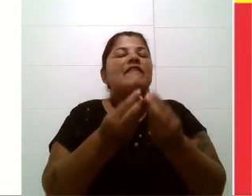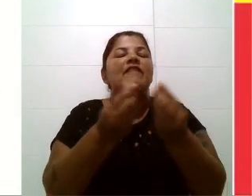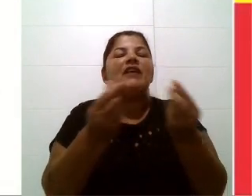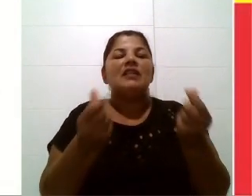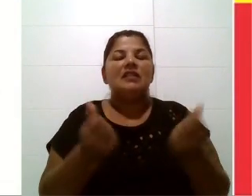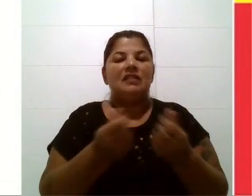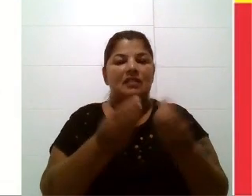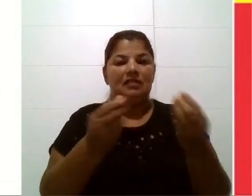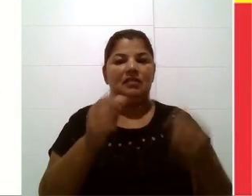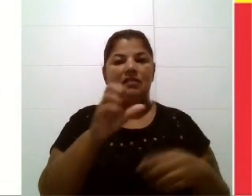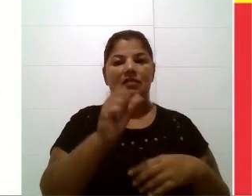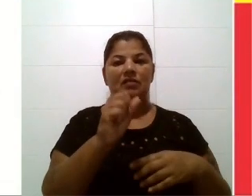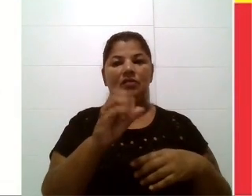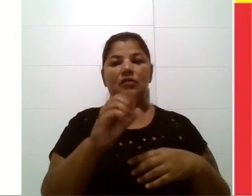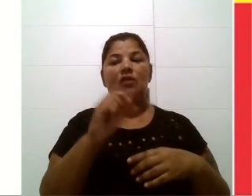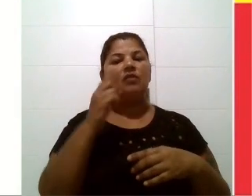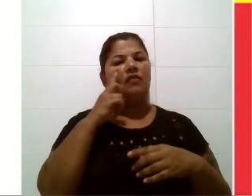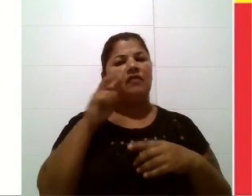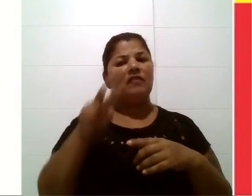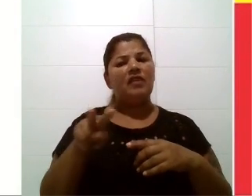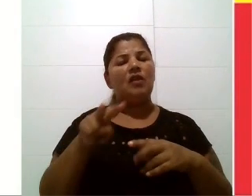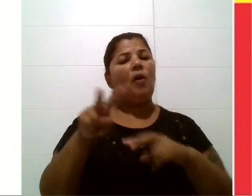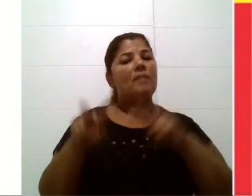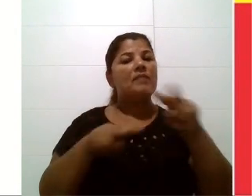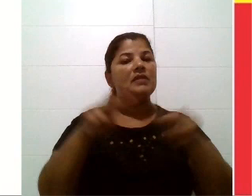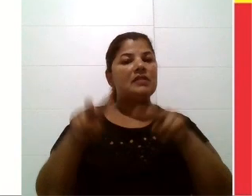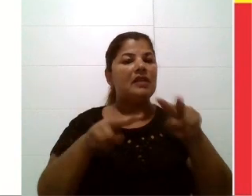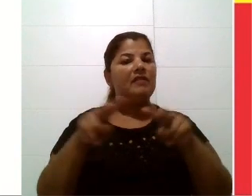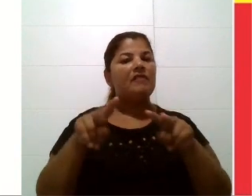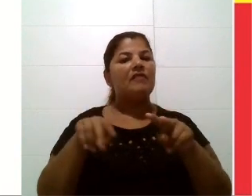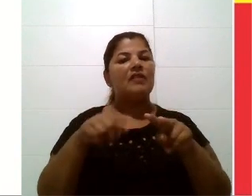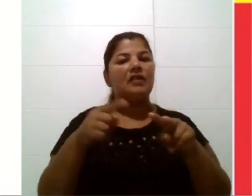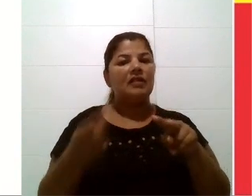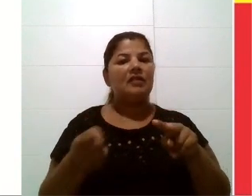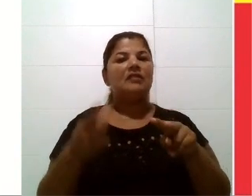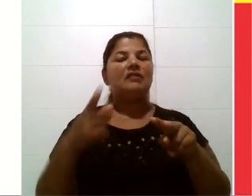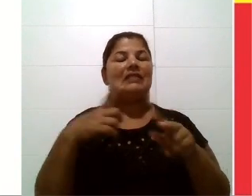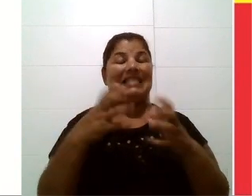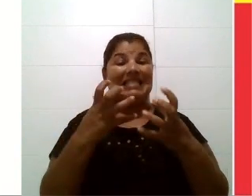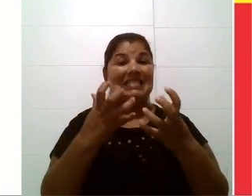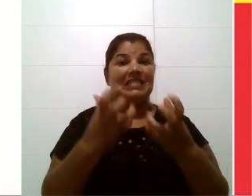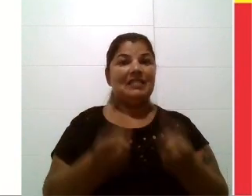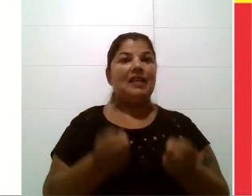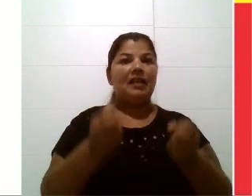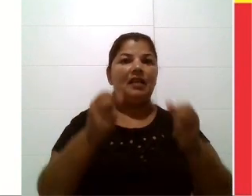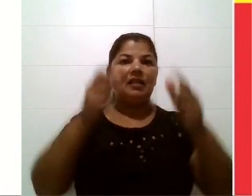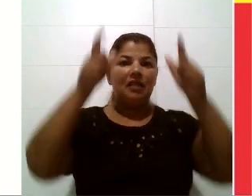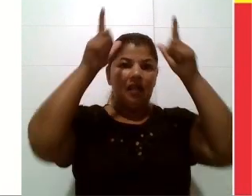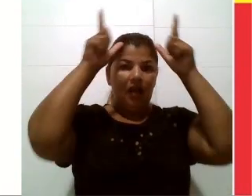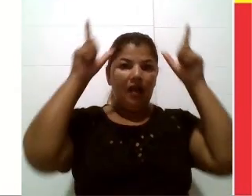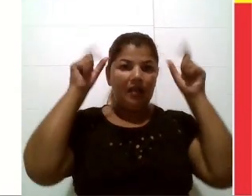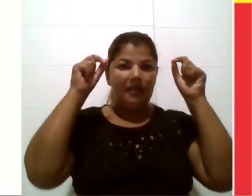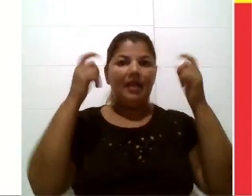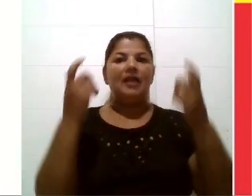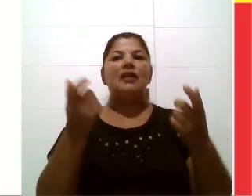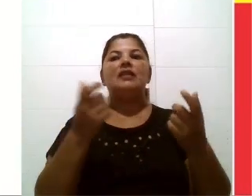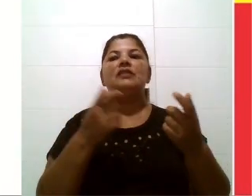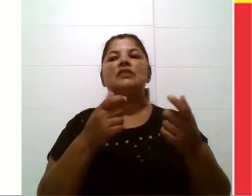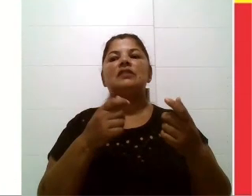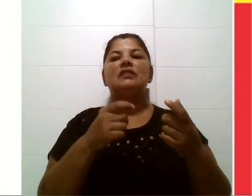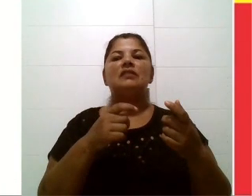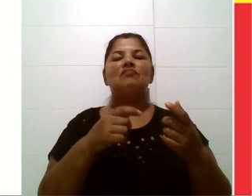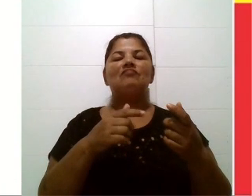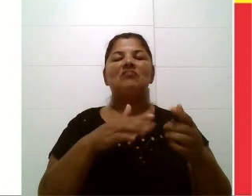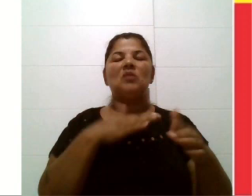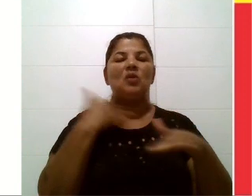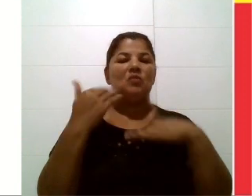Você consegue observar aí, né, de um lado, a seca no Nordeste, tá? O gado aí morrendo por conta da seca,